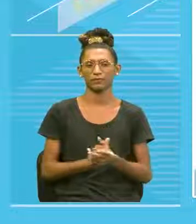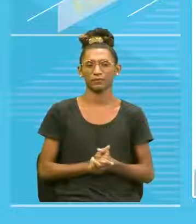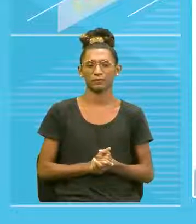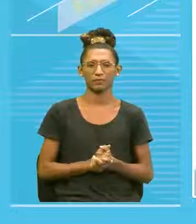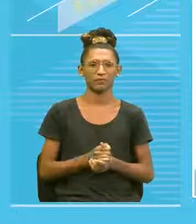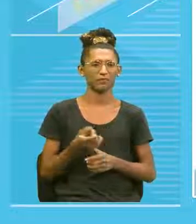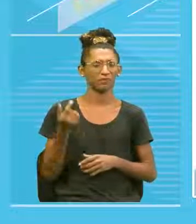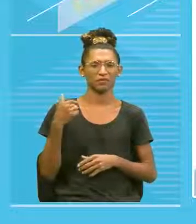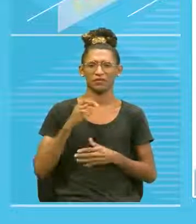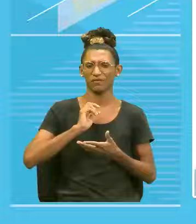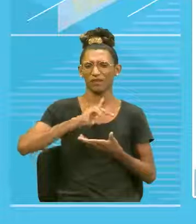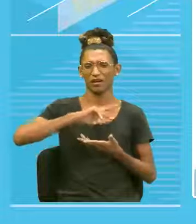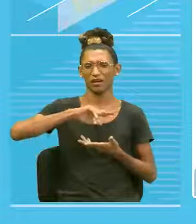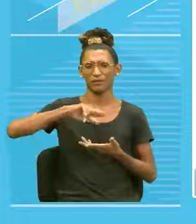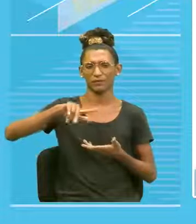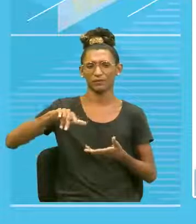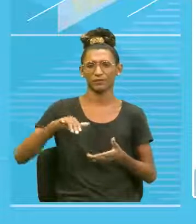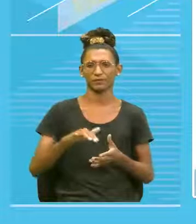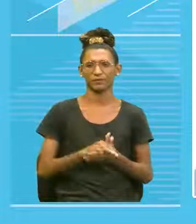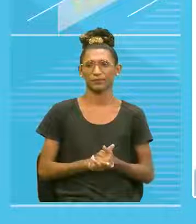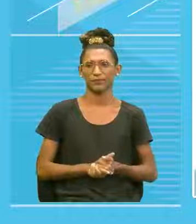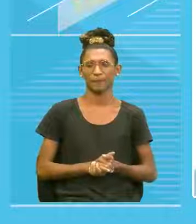o que vai embora